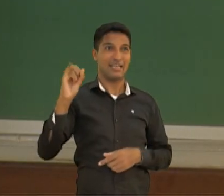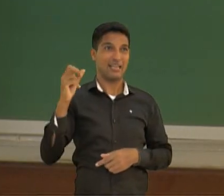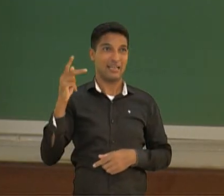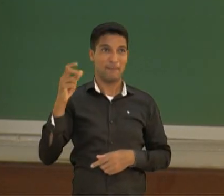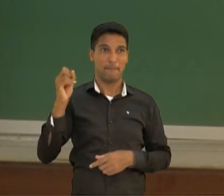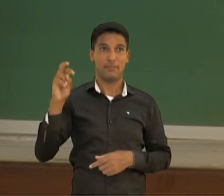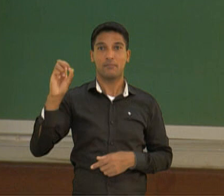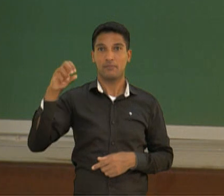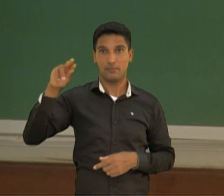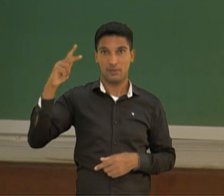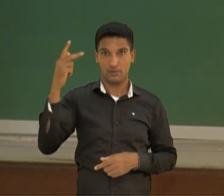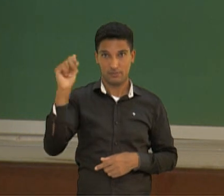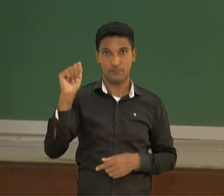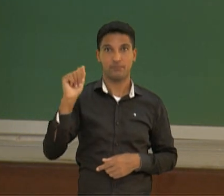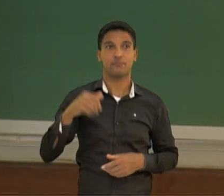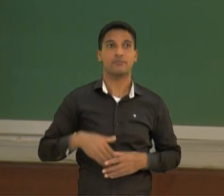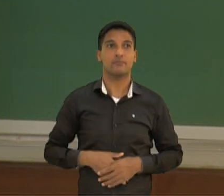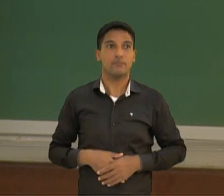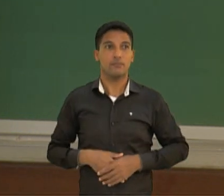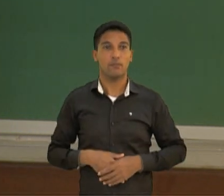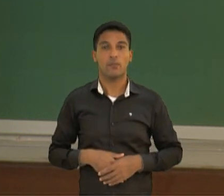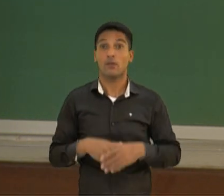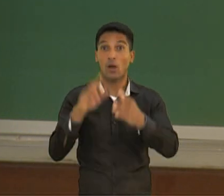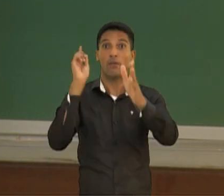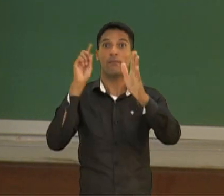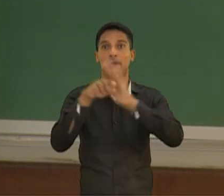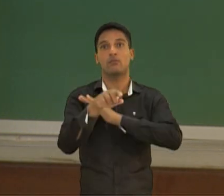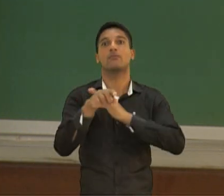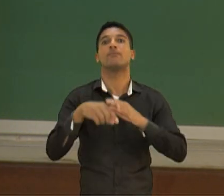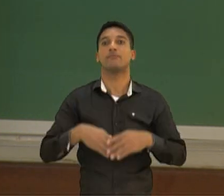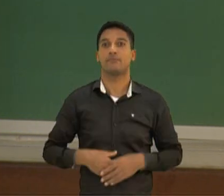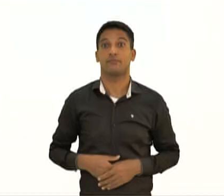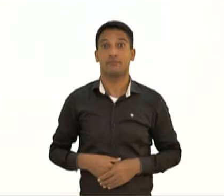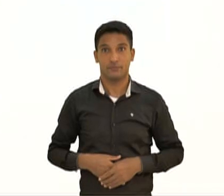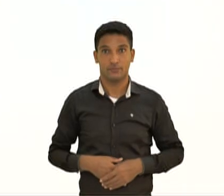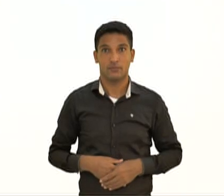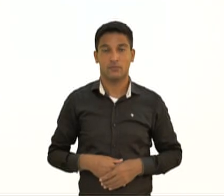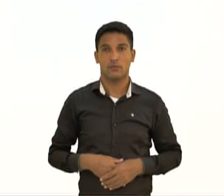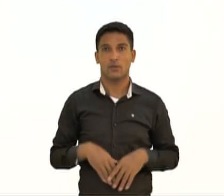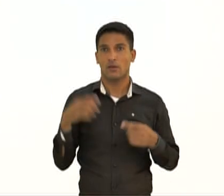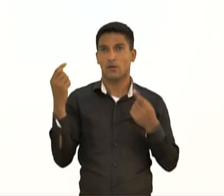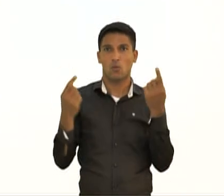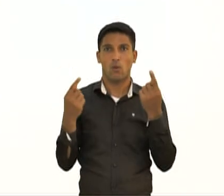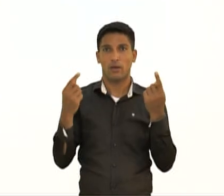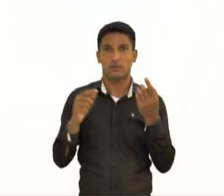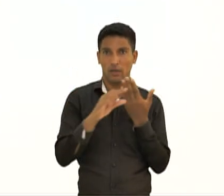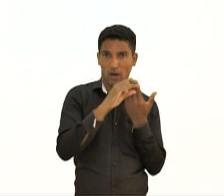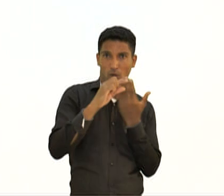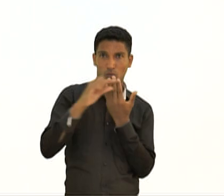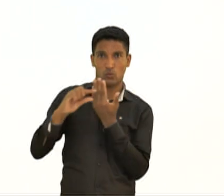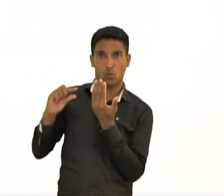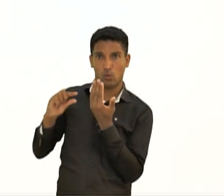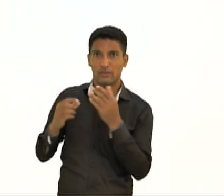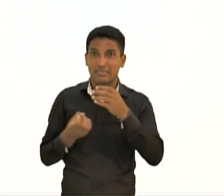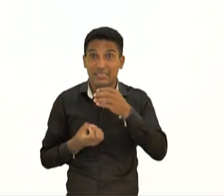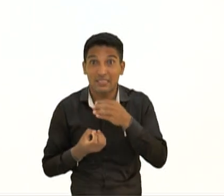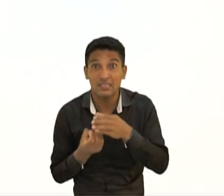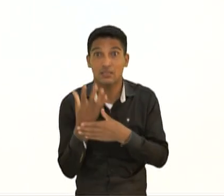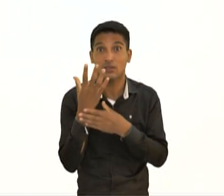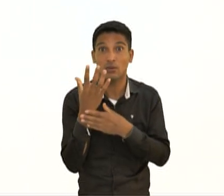ouviu, prestou atenção na prof? Vamos lá, então? Quais artistas foram os criadores do movimento cubista? Você ouviu a